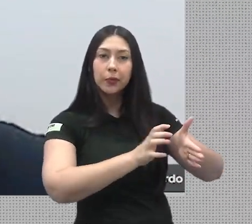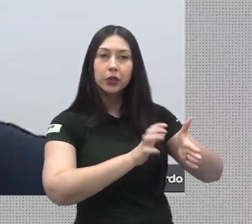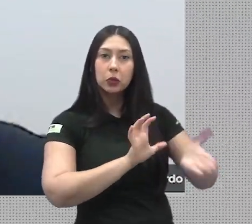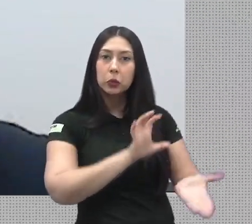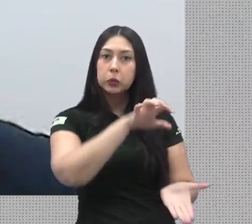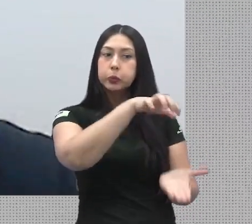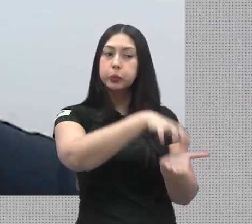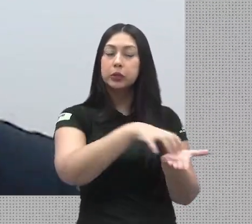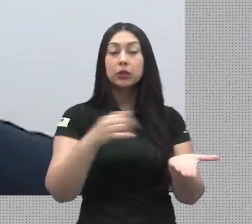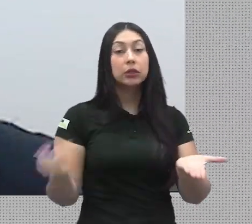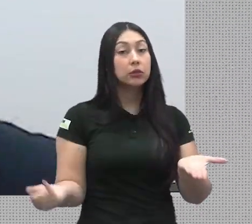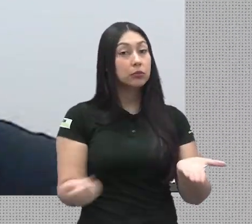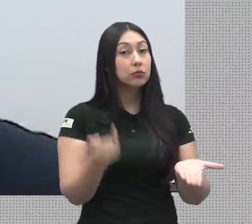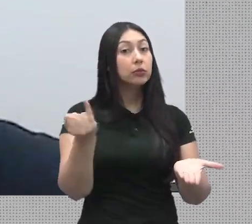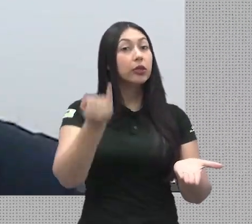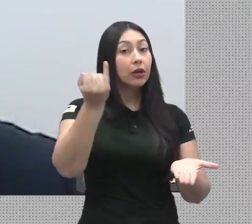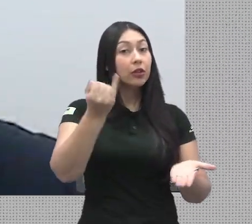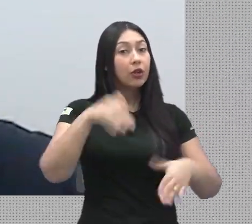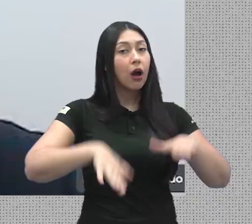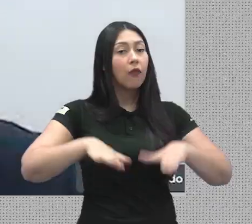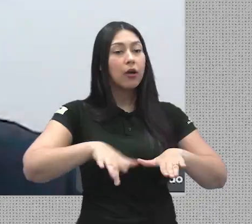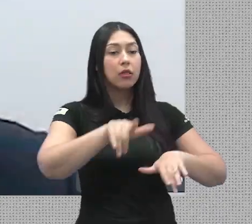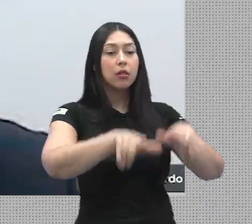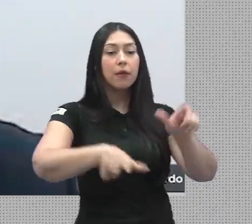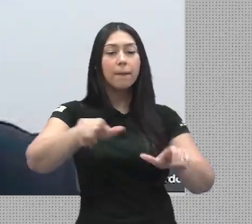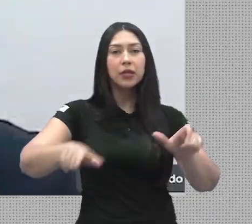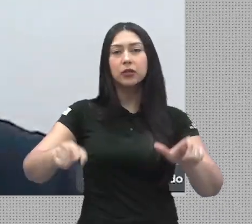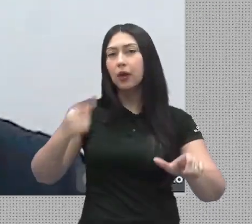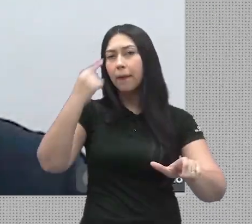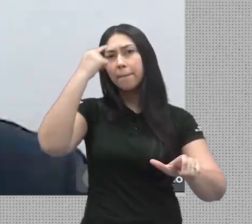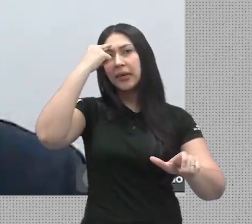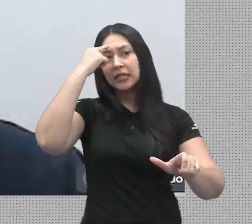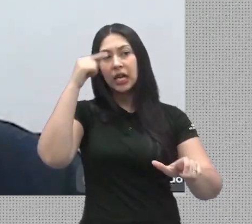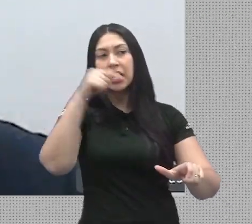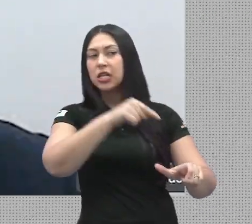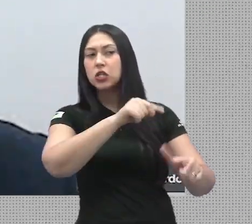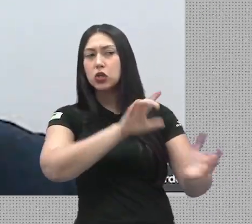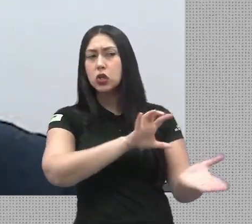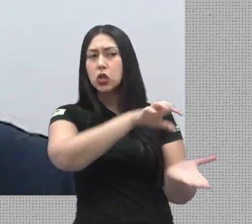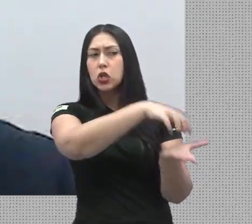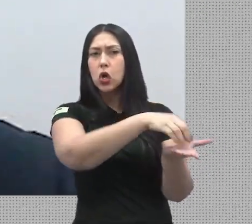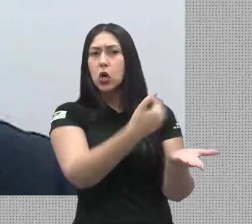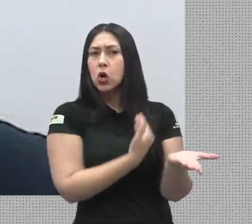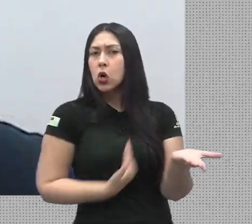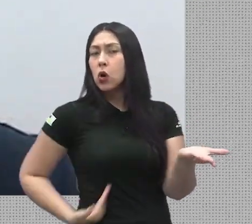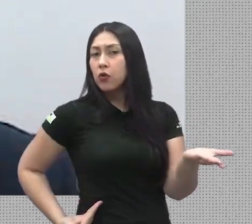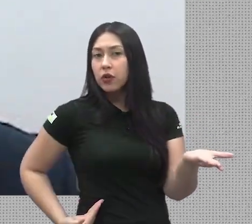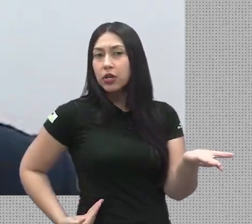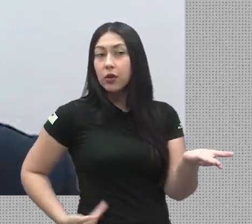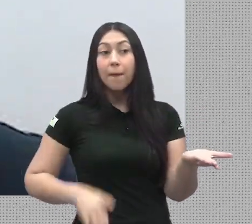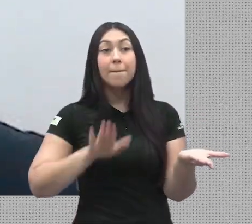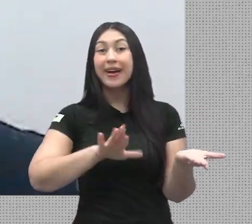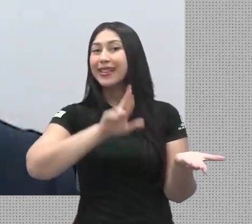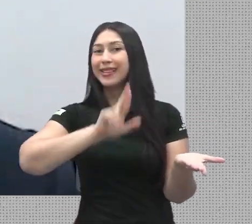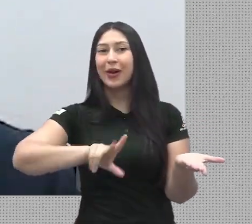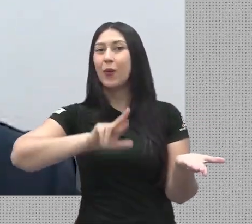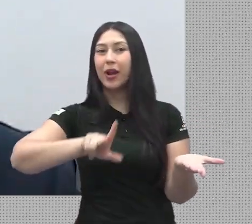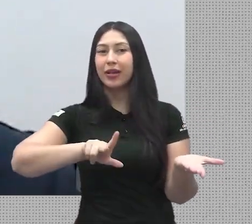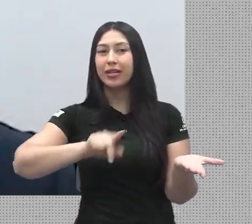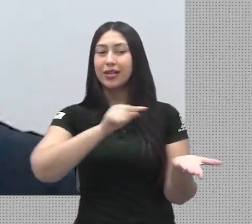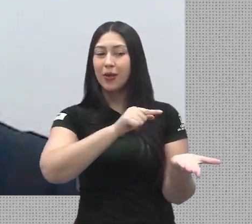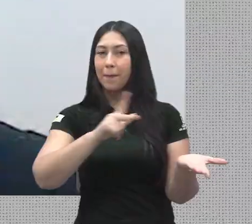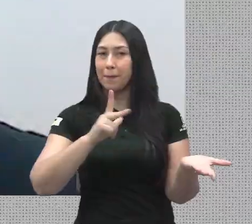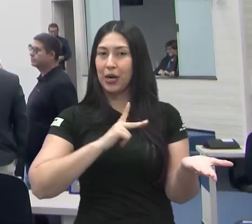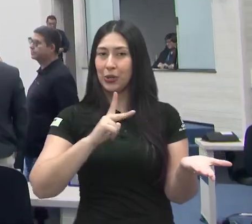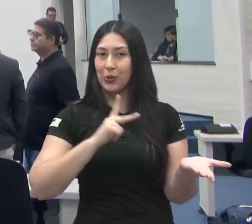relevância dessa figura privada que muitas pessoas acreditam que se trata de órgão público ou de uma entidade pública, mas